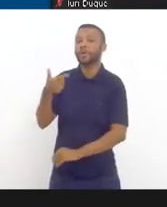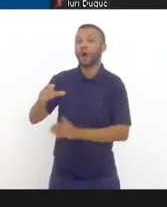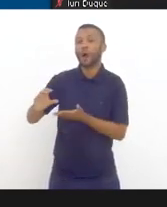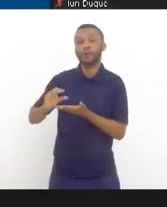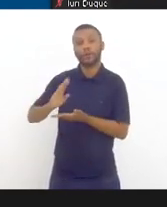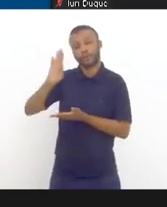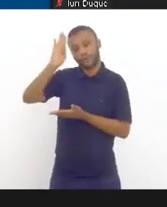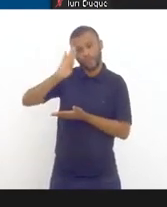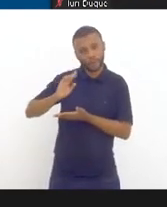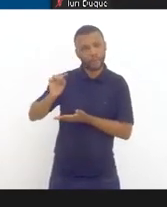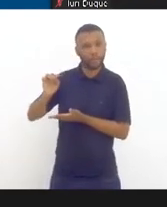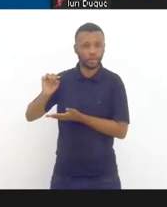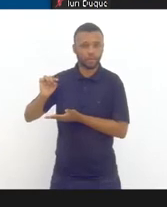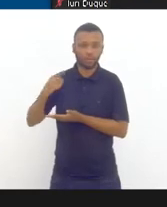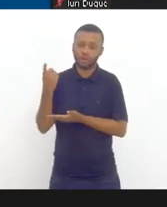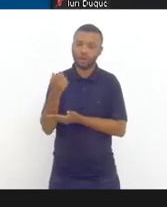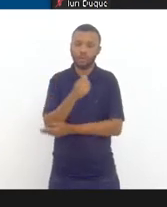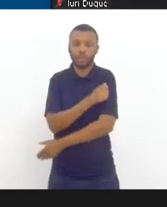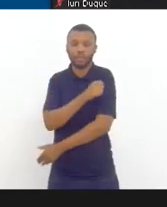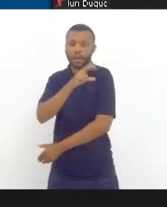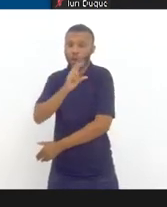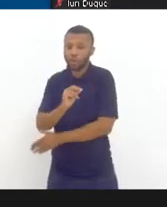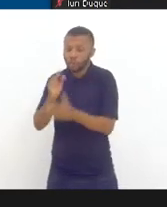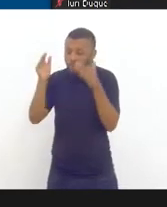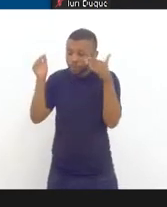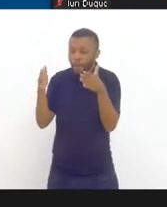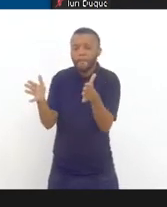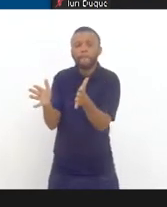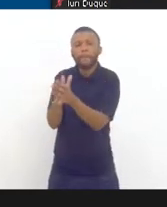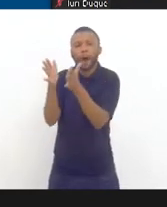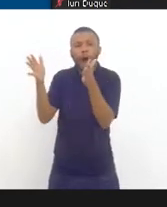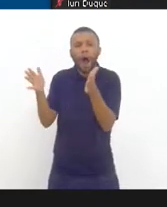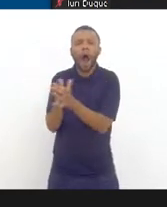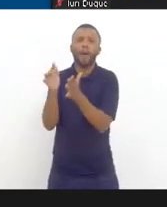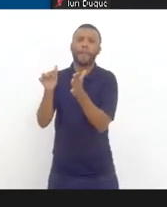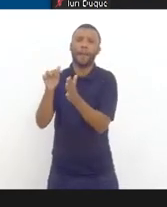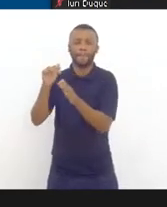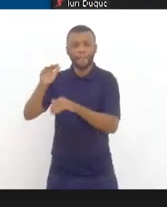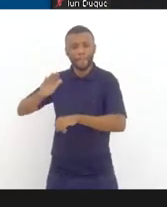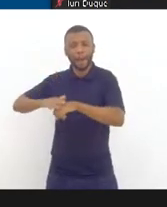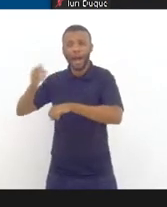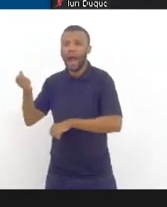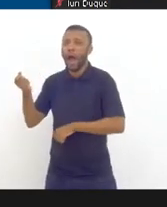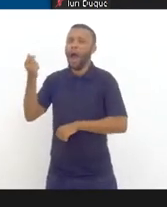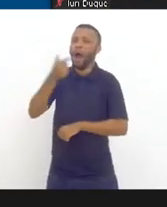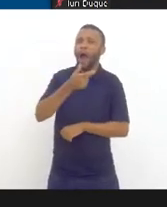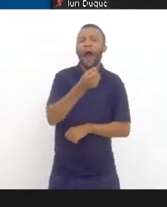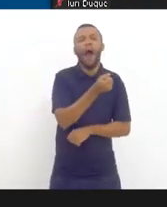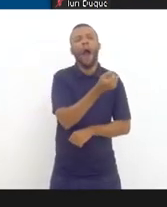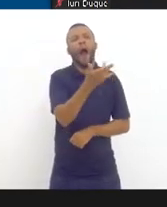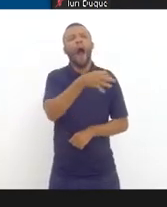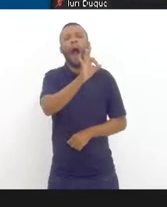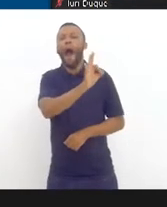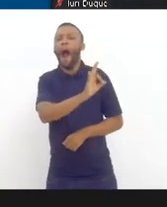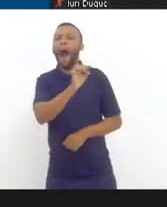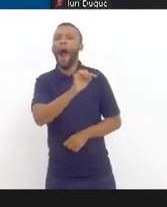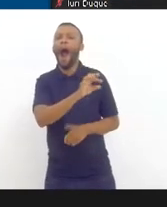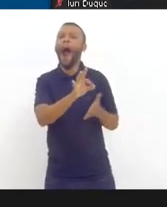o peso dos alunos em vulnerabilidade social seria muito maior do que o número de matrículas, para que a gente passe